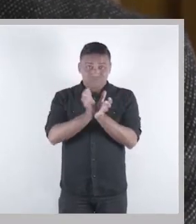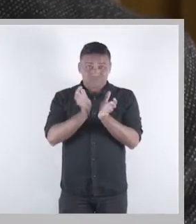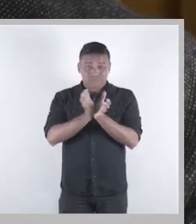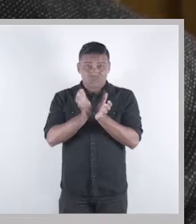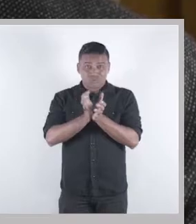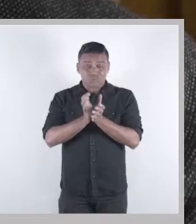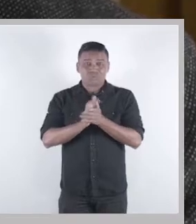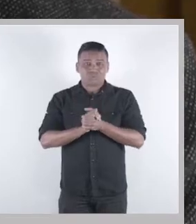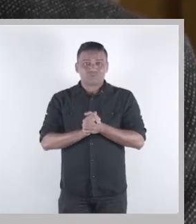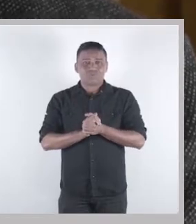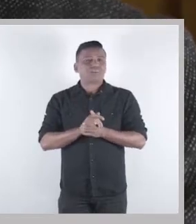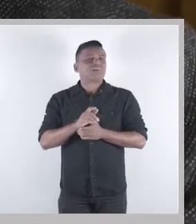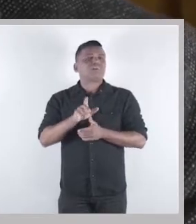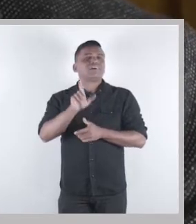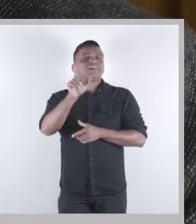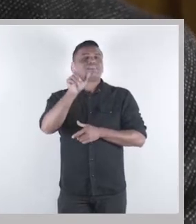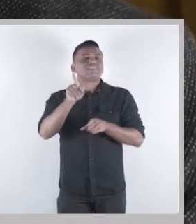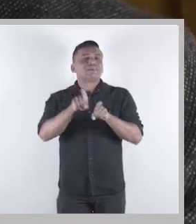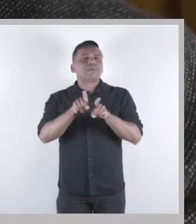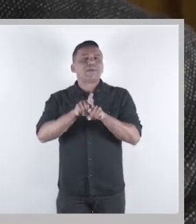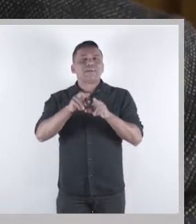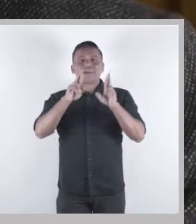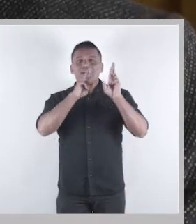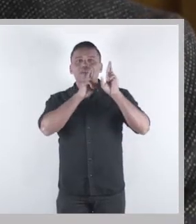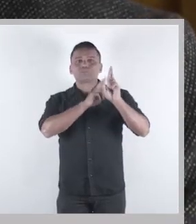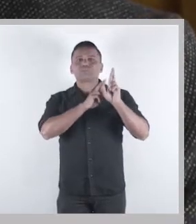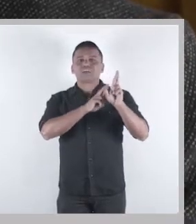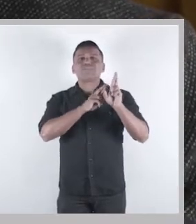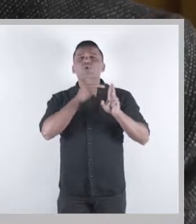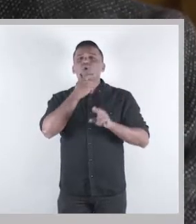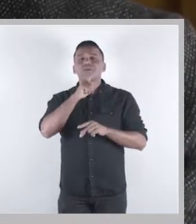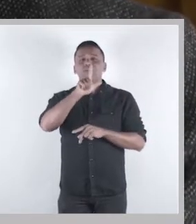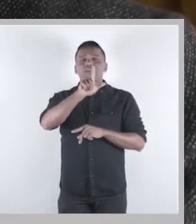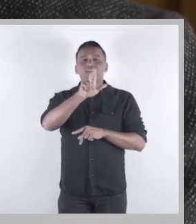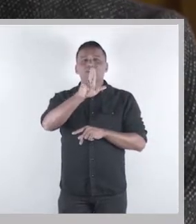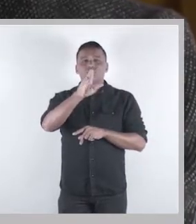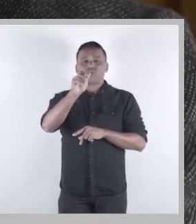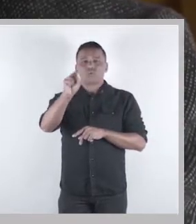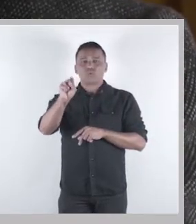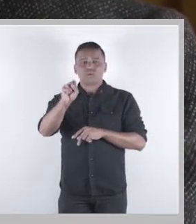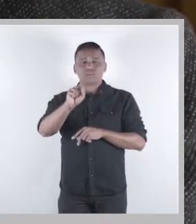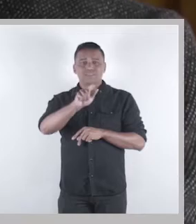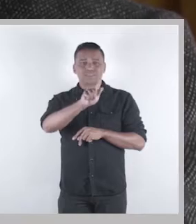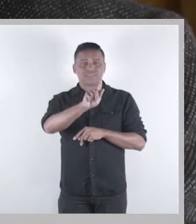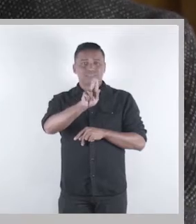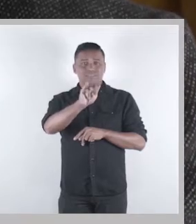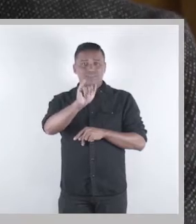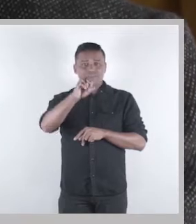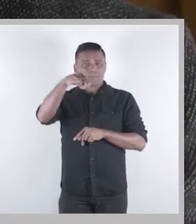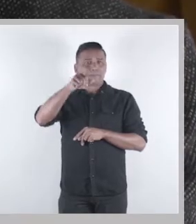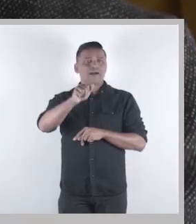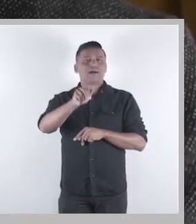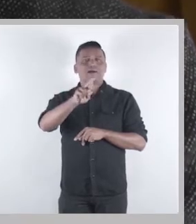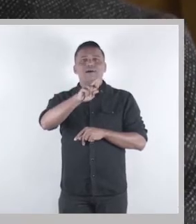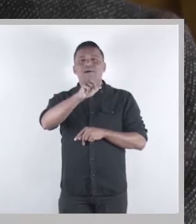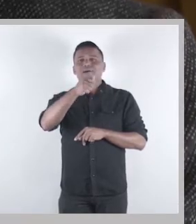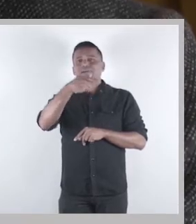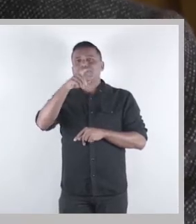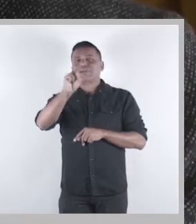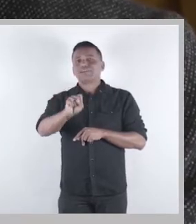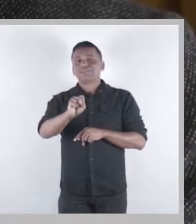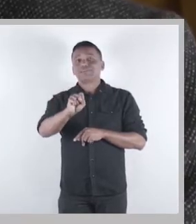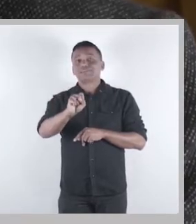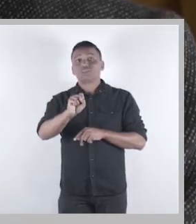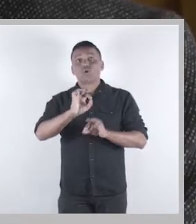Lucas Guimarães também um poeta aqui de Belo Horizonte e foi o ótimo assim que eu já conhecia né todos eles e a